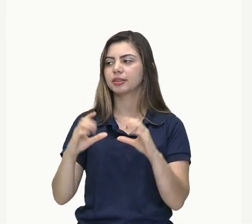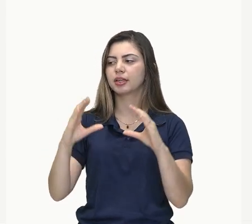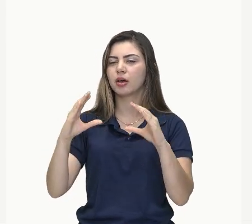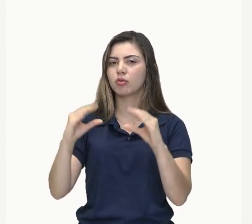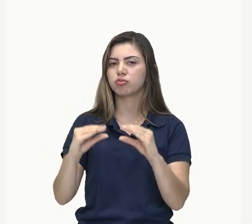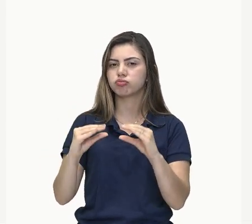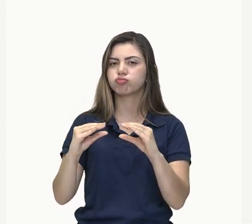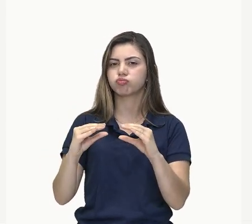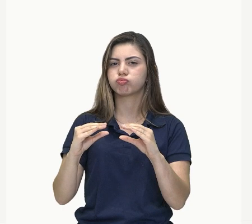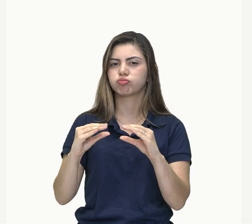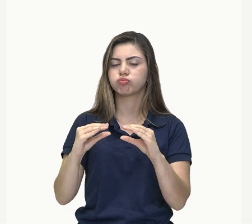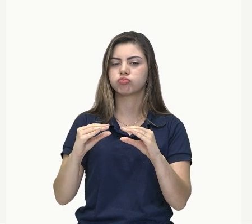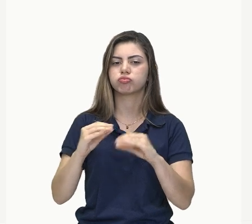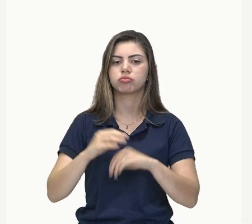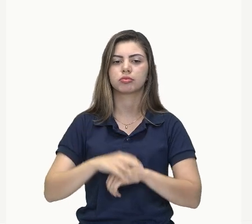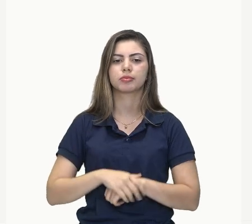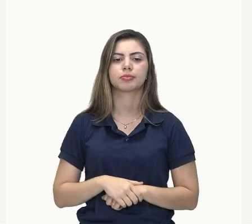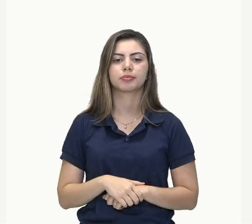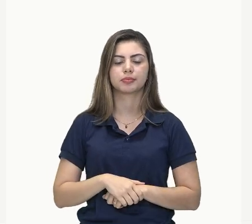Achatado.